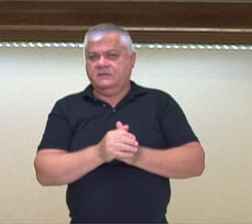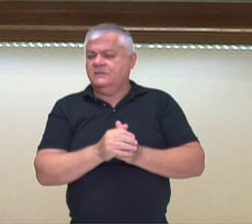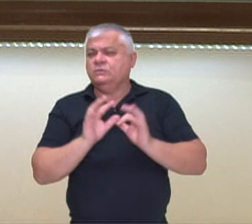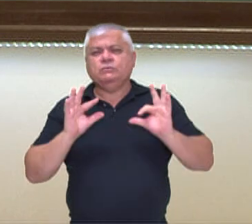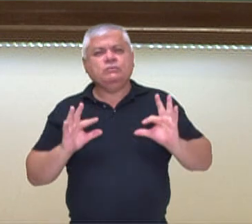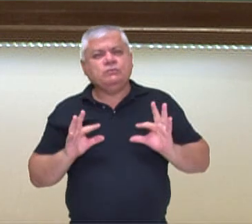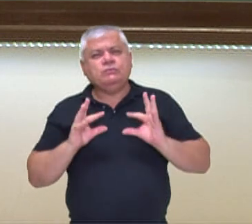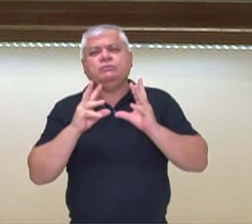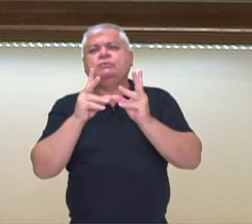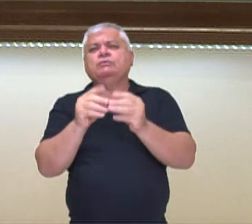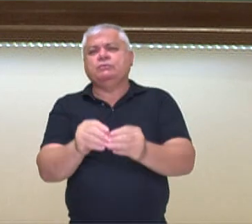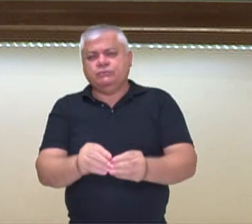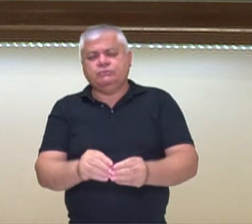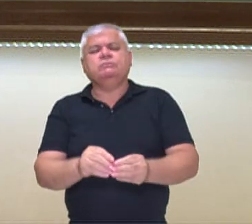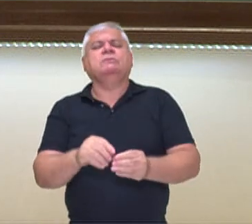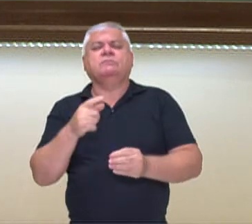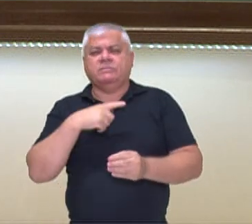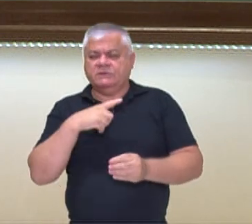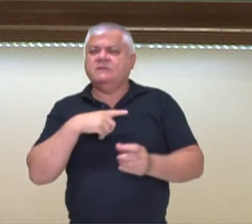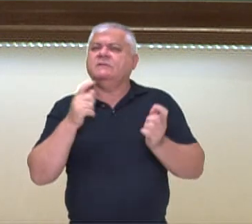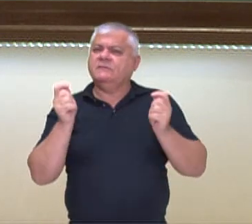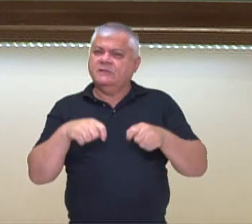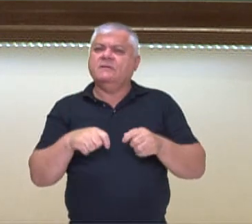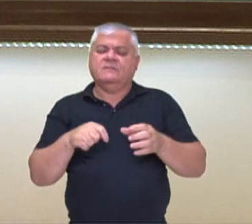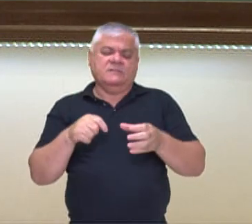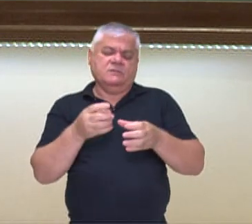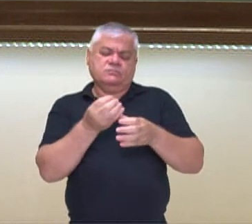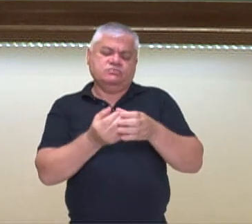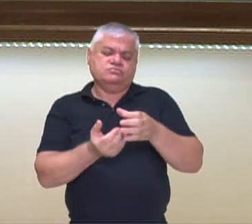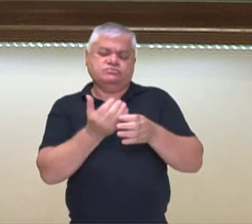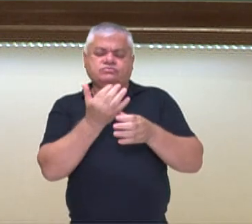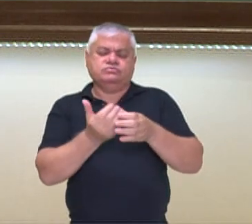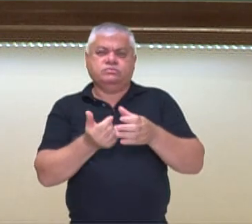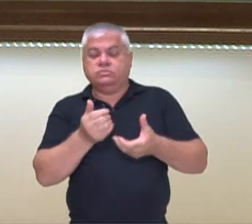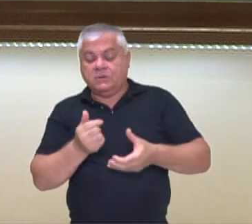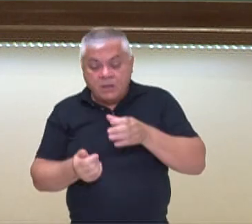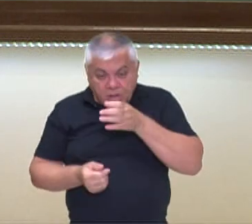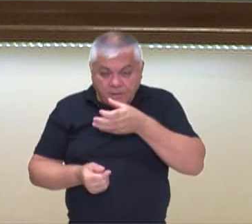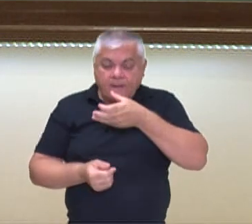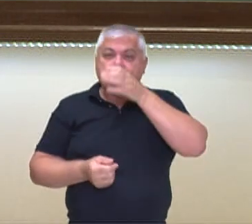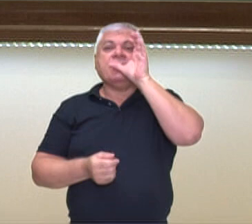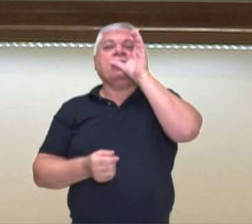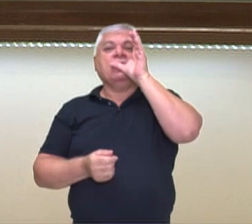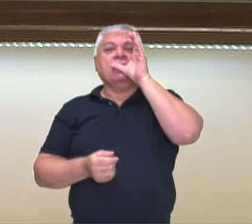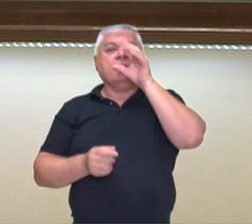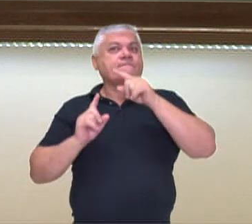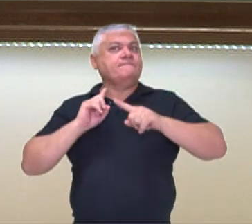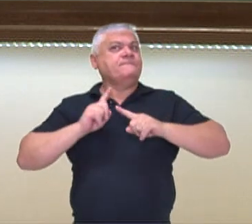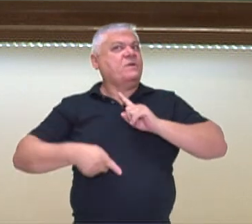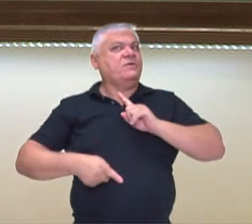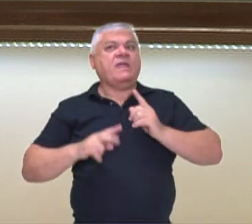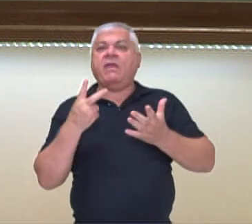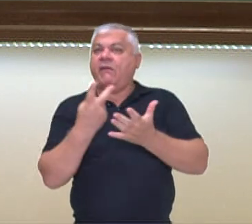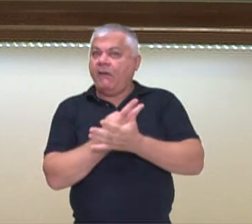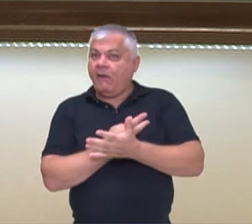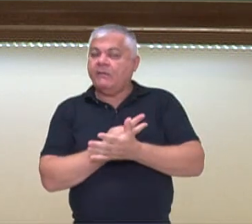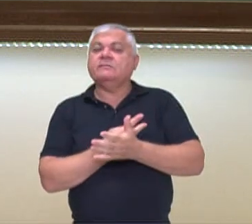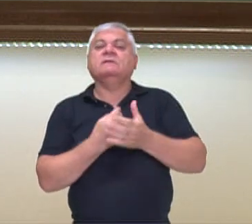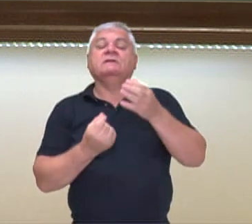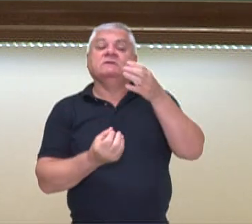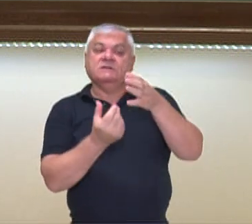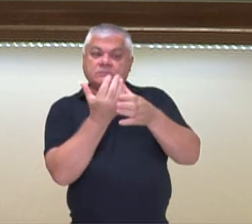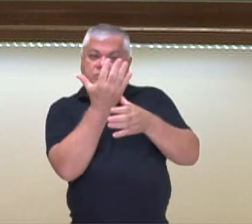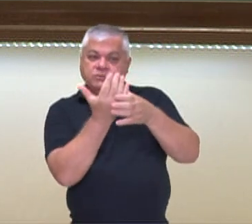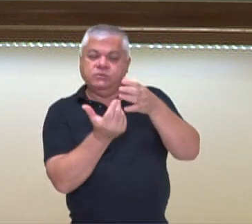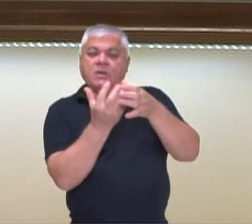mundo toma o antiácido enquanto está ocorrendo a reação, enquanto está ocorrendo a liberação. Não. Você tem que aguardar a